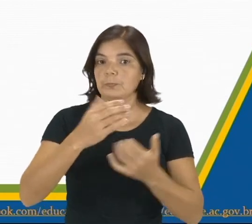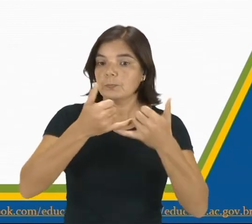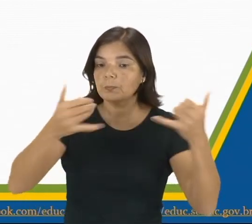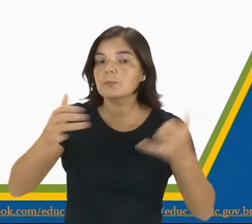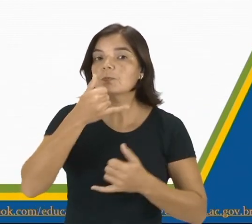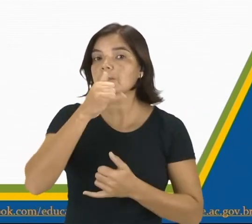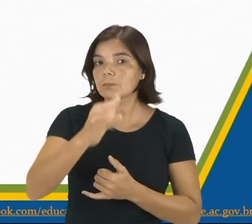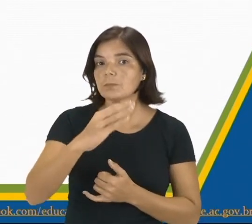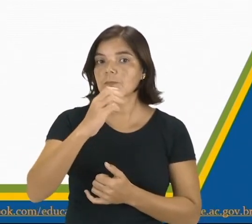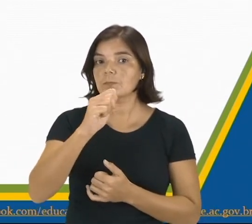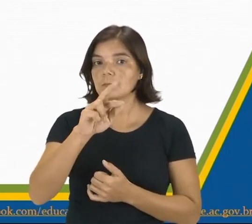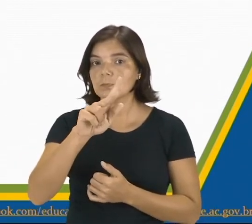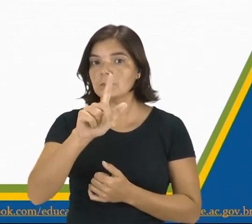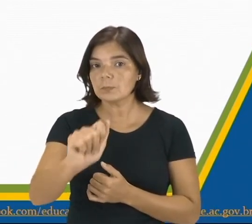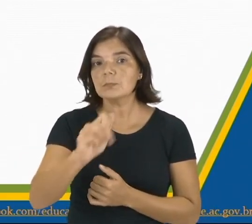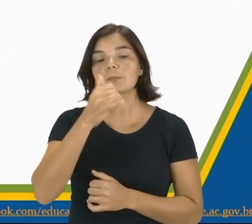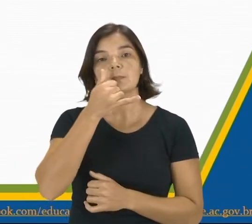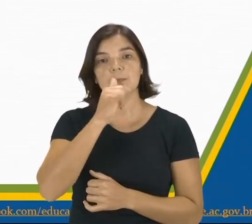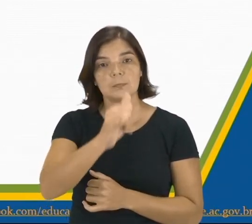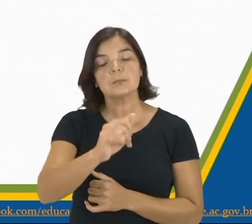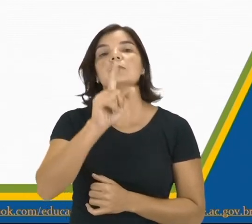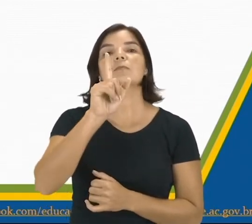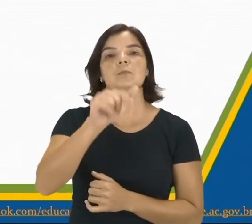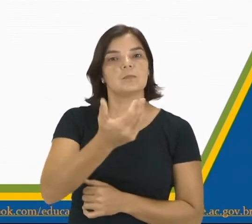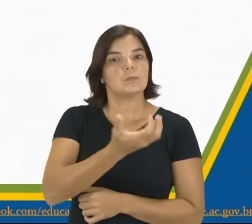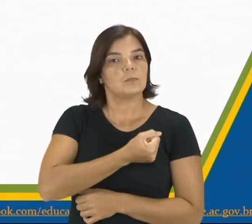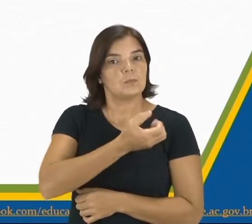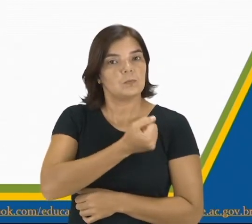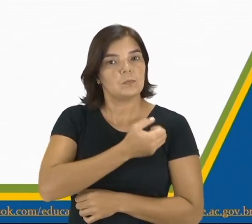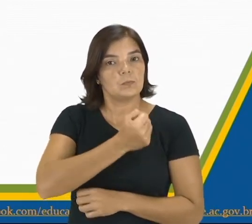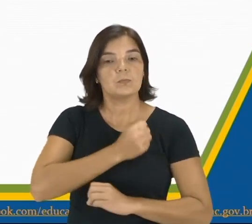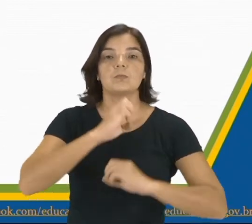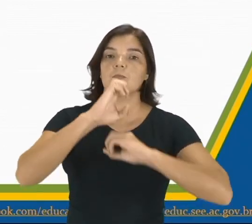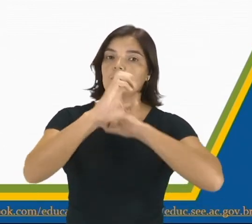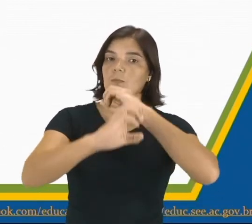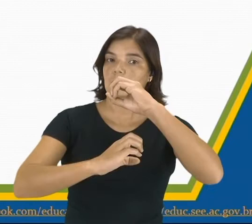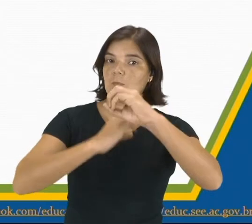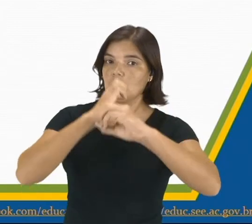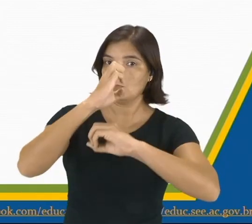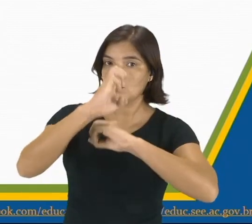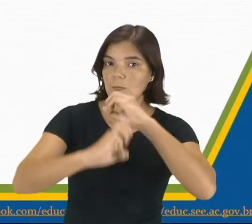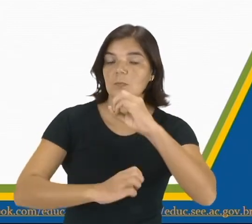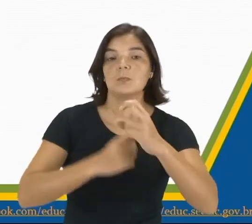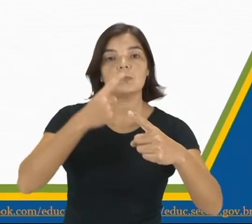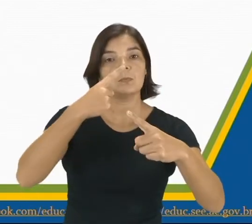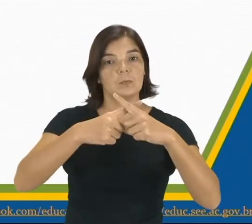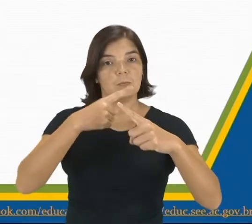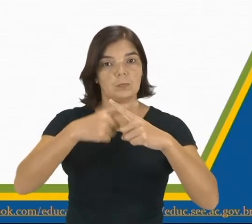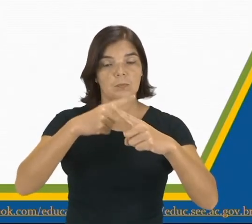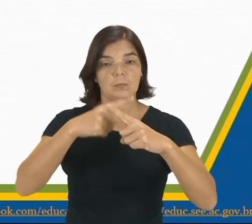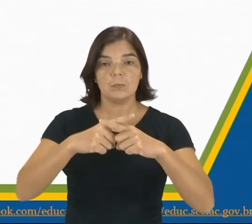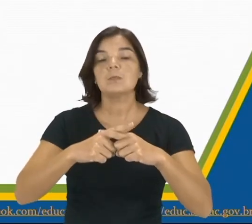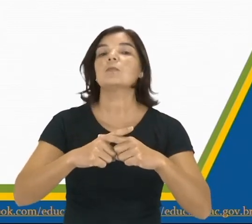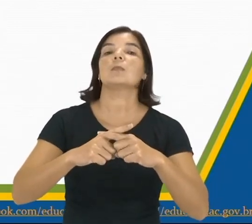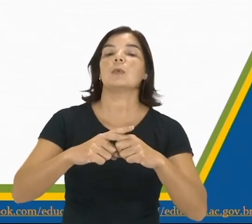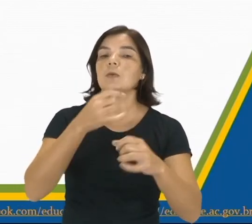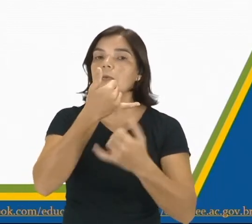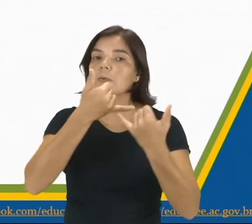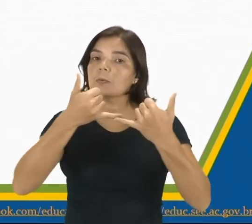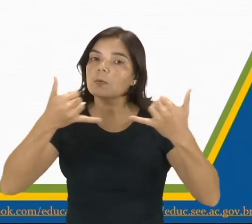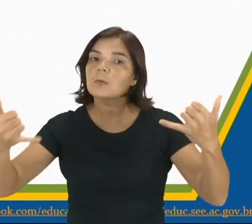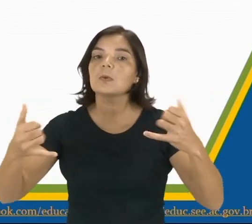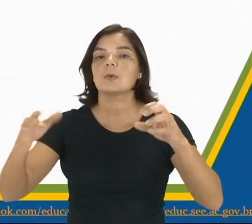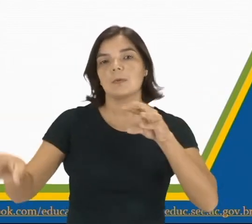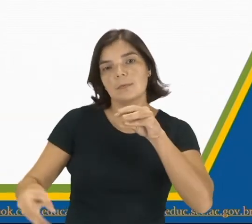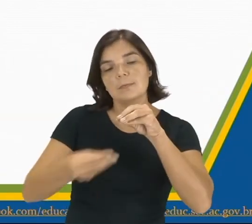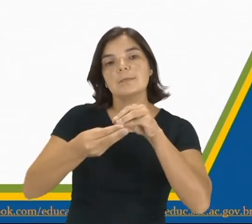nós vimos que carga elétrica é o número de elétrons vezes a carga elementar, Q igual a N vezes